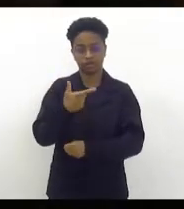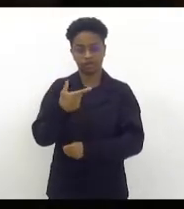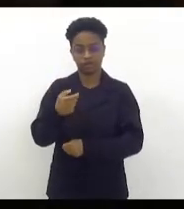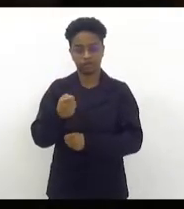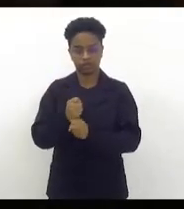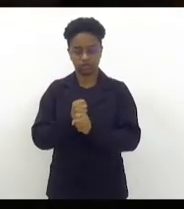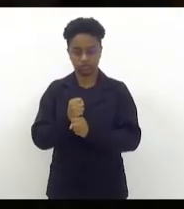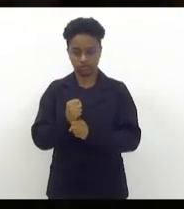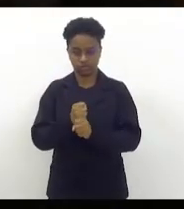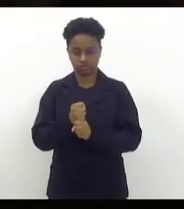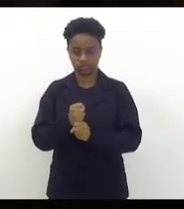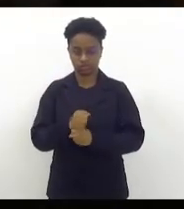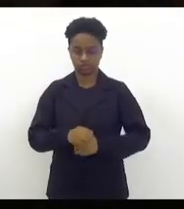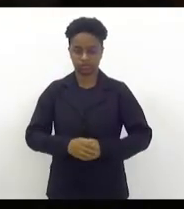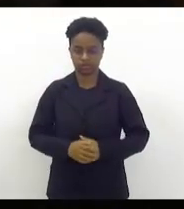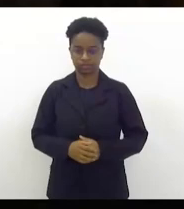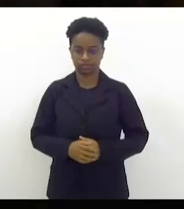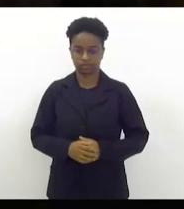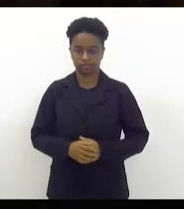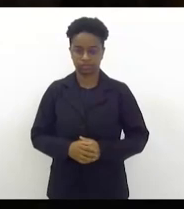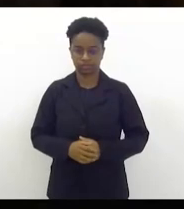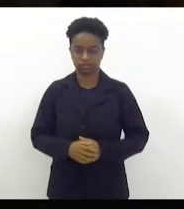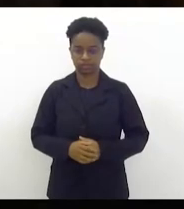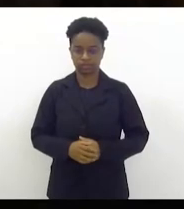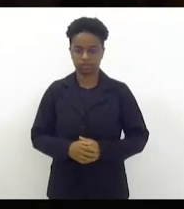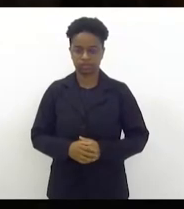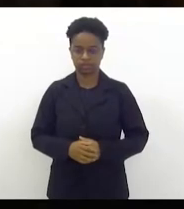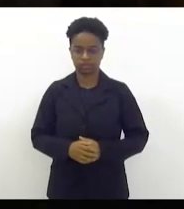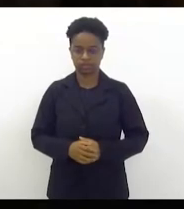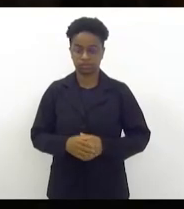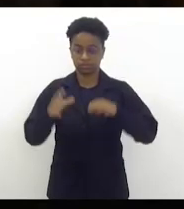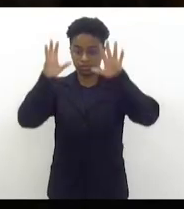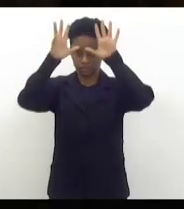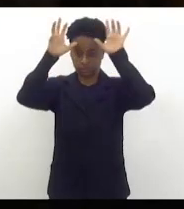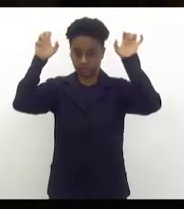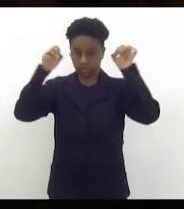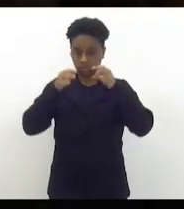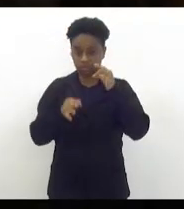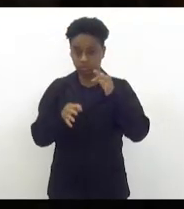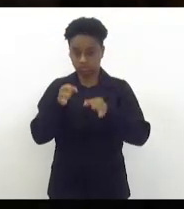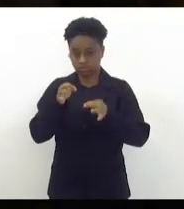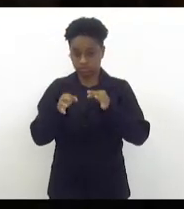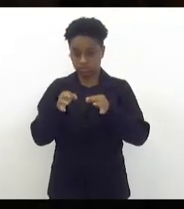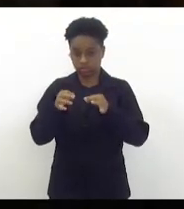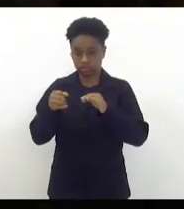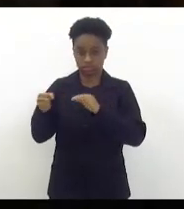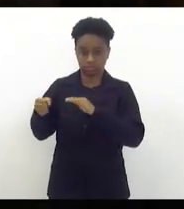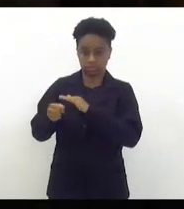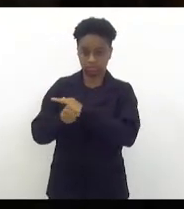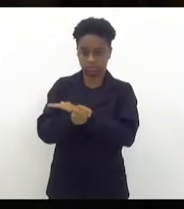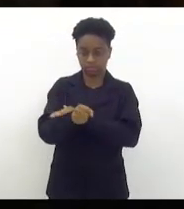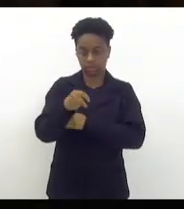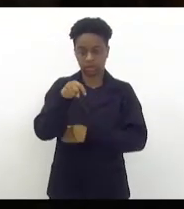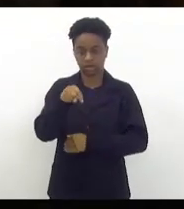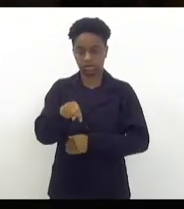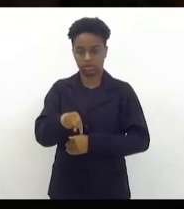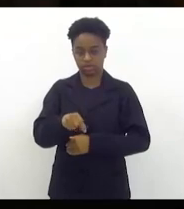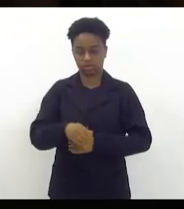desembargador, que o Tribunal de Justiça mande para essa casa